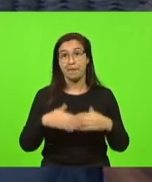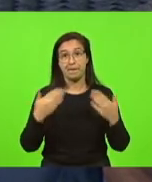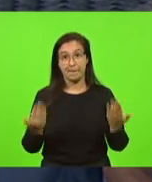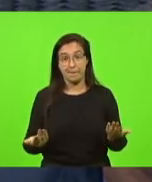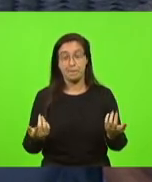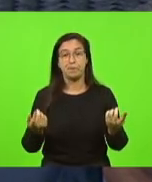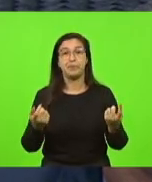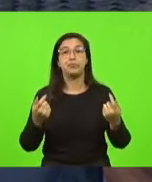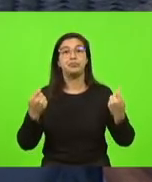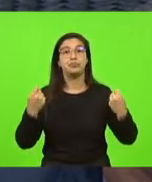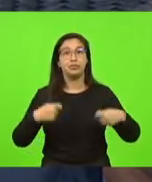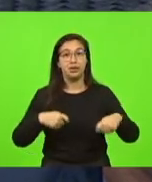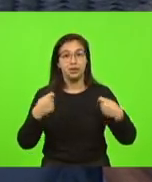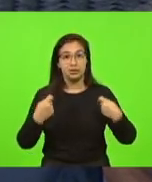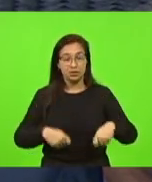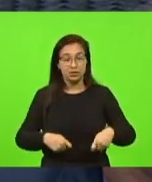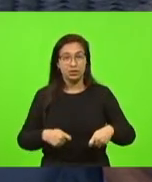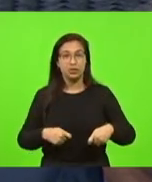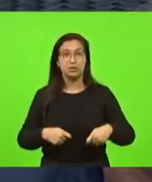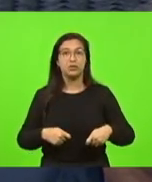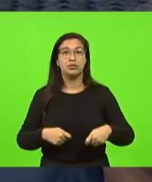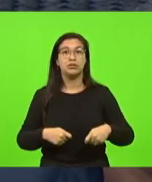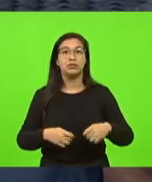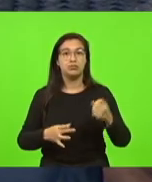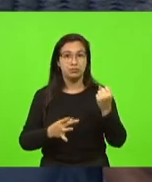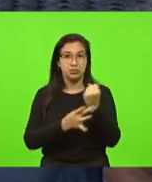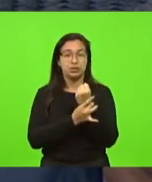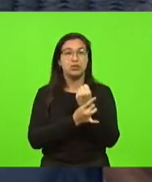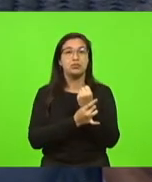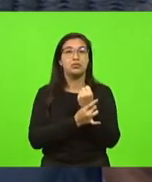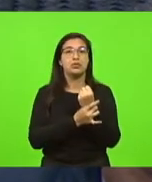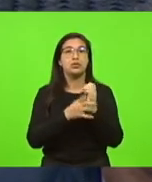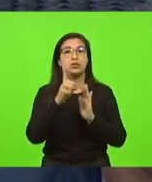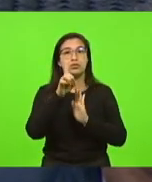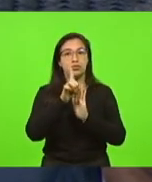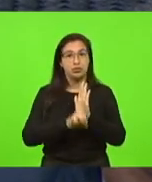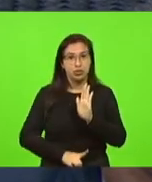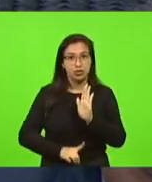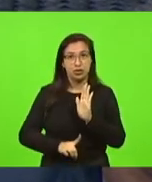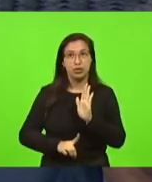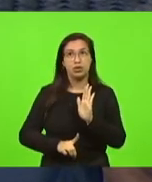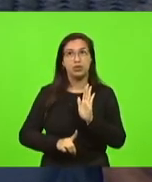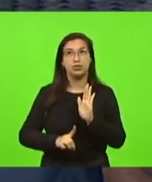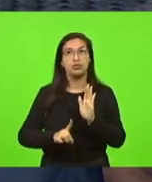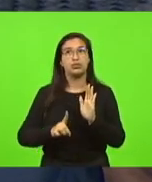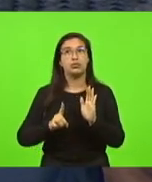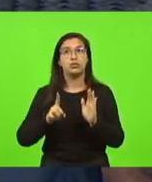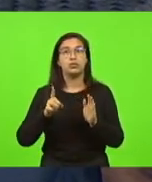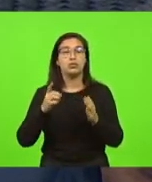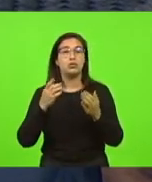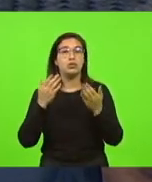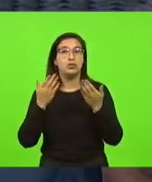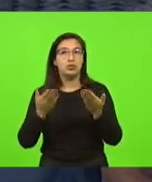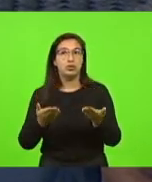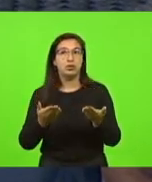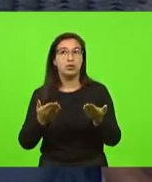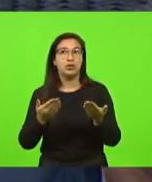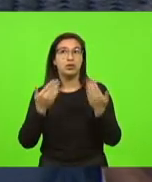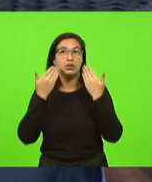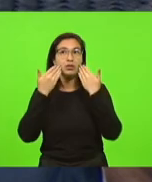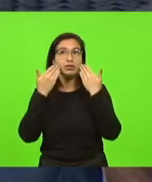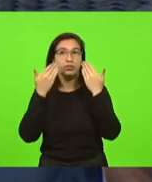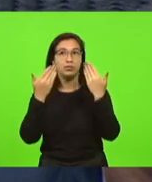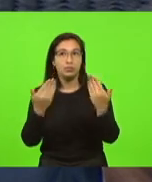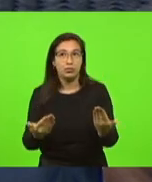que resguardar o direito de um parlamentar apresentar, sim, sua emenda, resguardar o direito, sim, de um